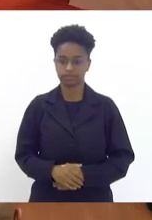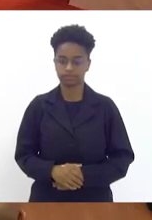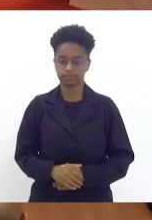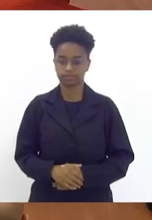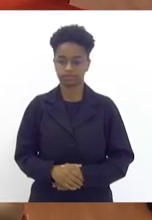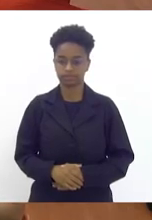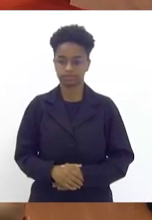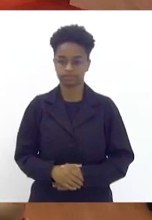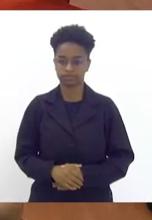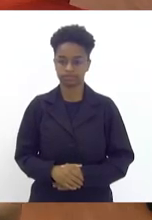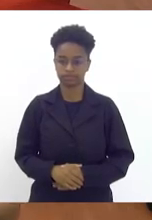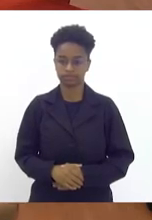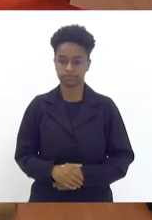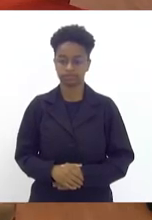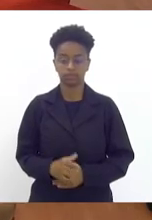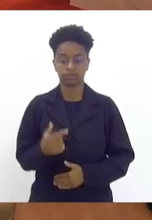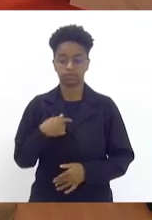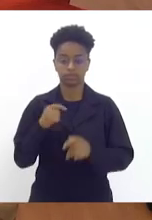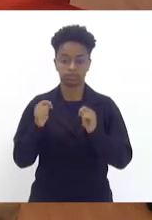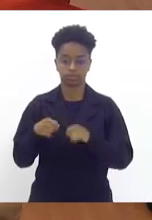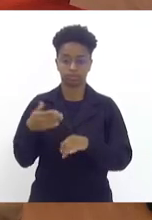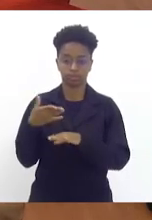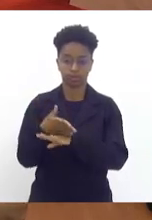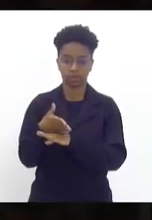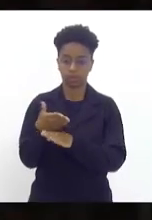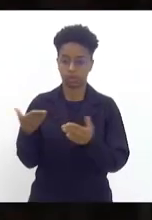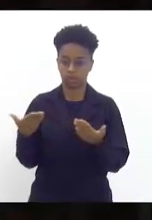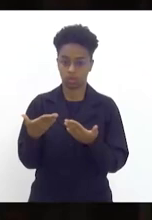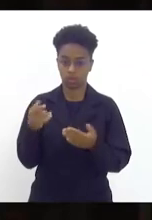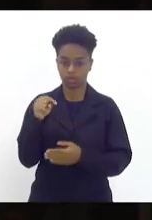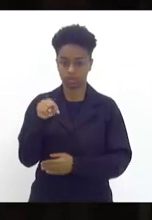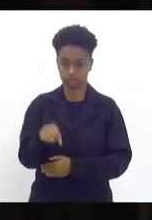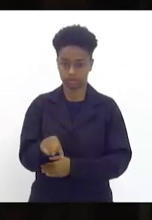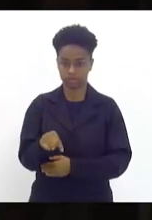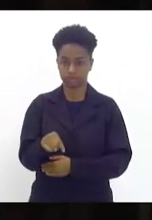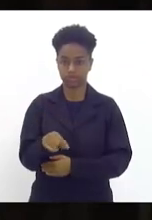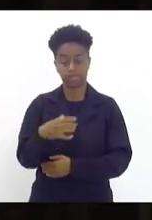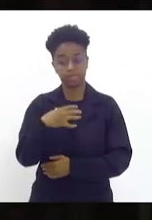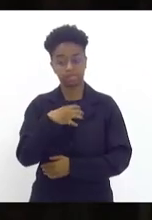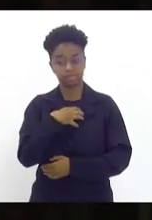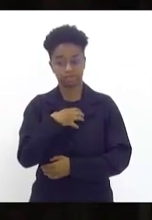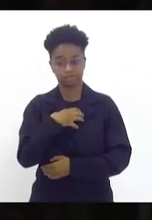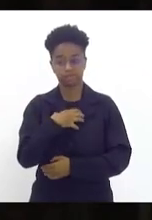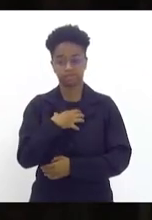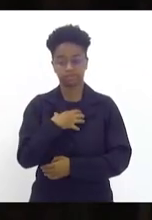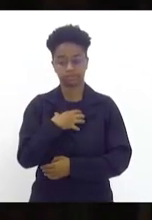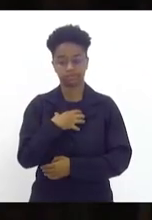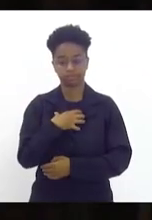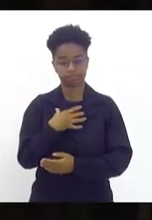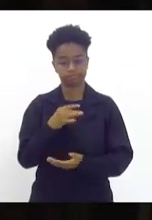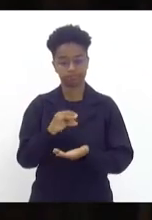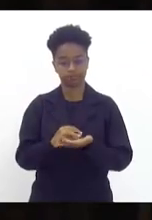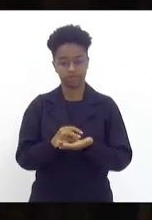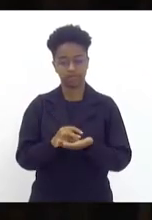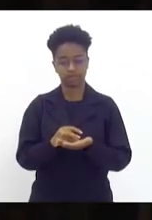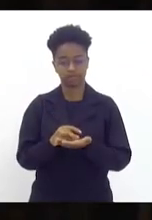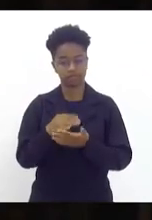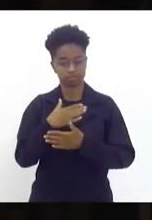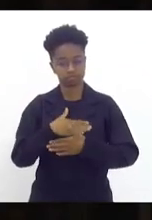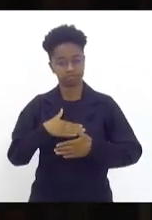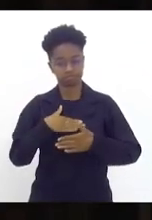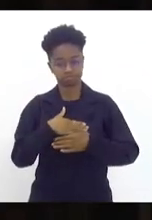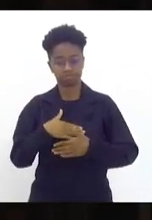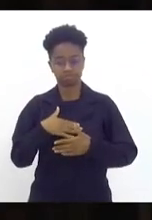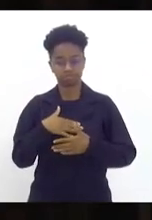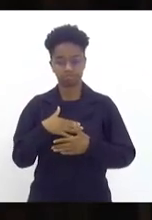Bem poder estar aqui essa noite nessa casa, né? Me sinto assim de verdade muito honrada